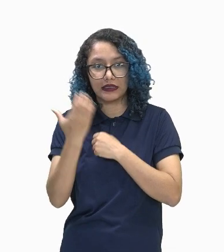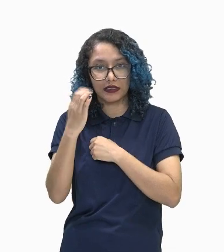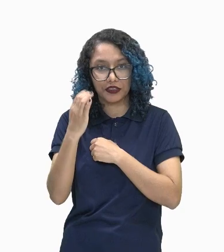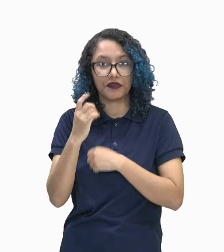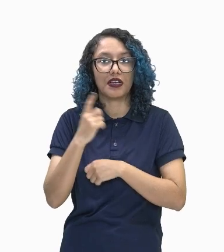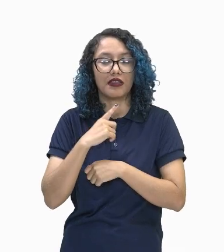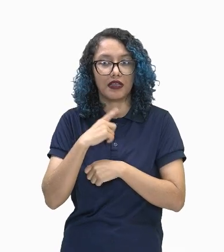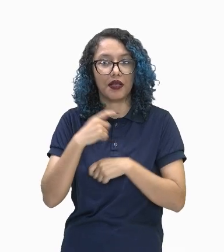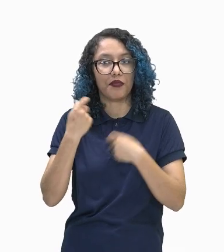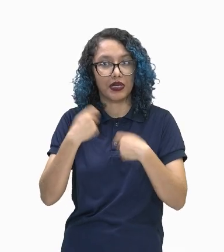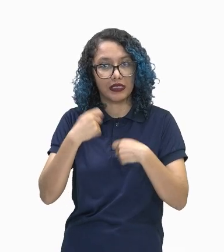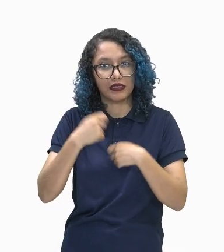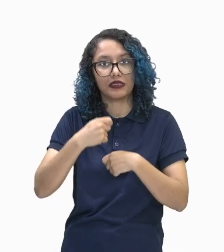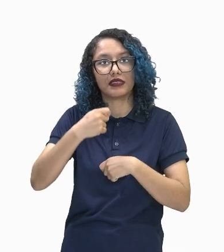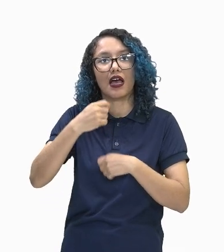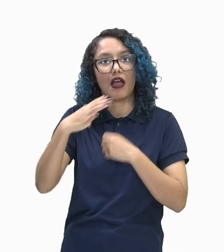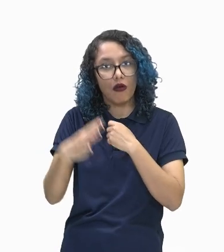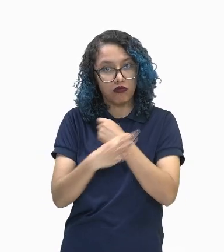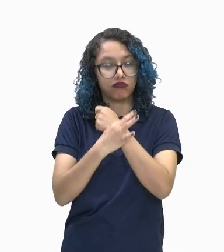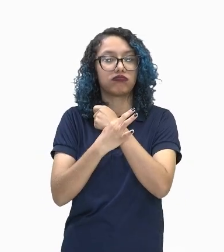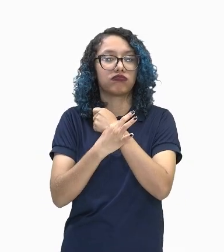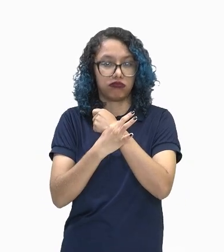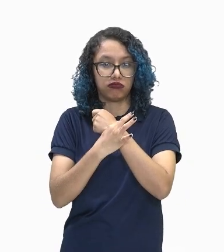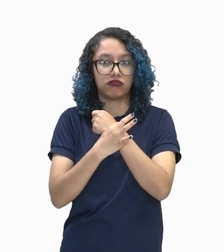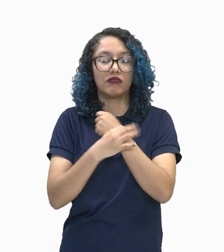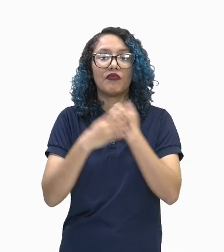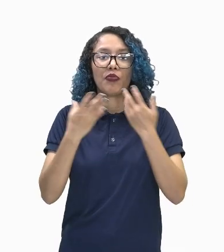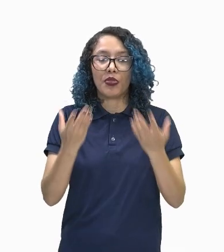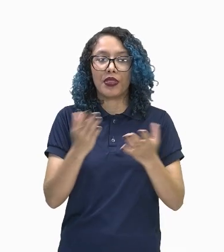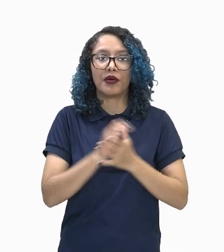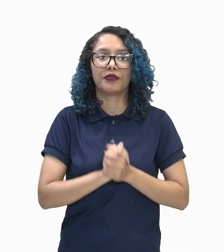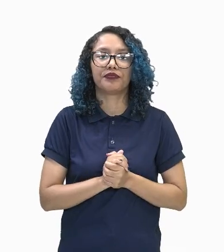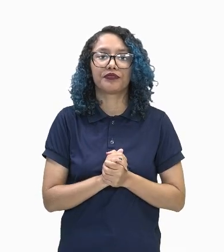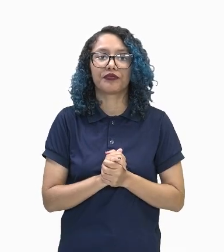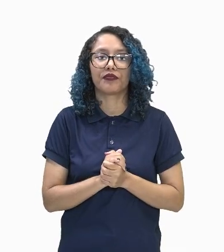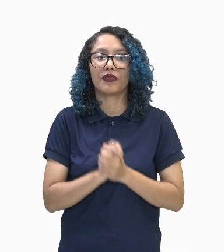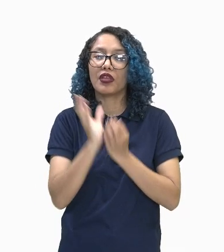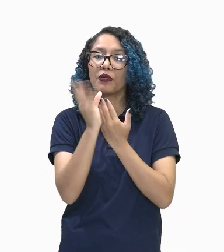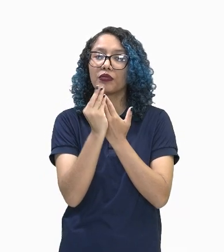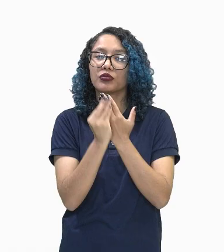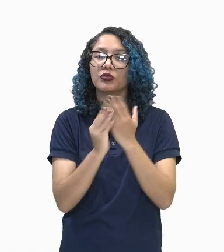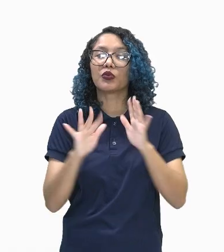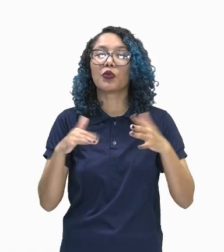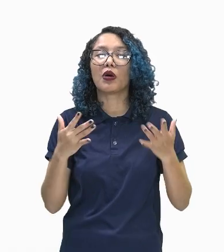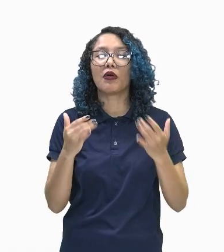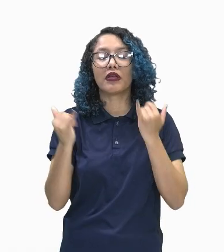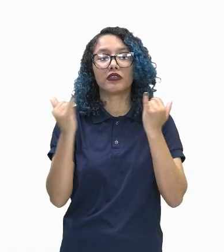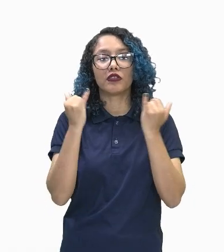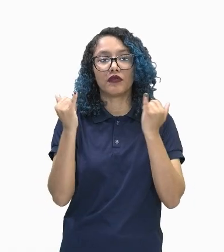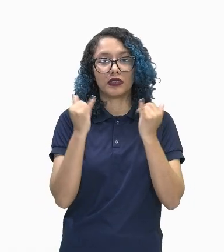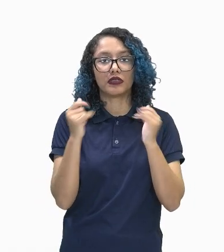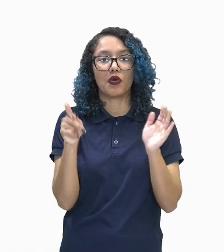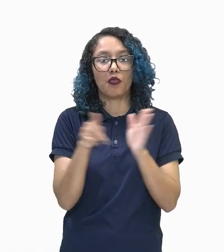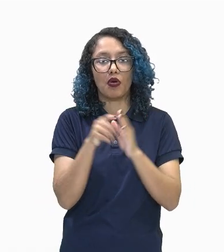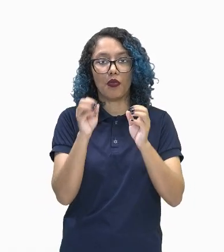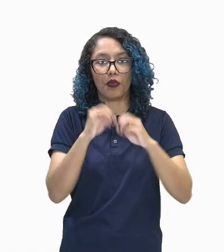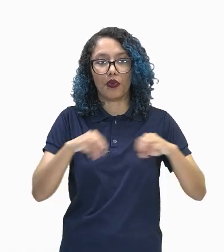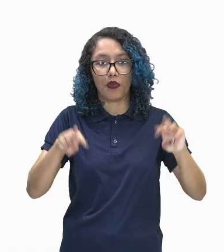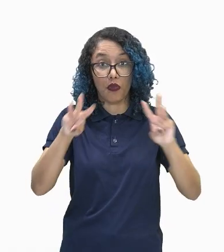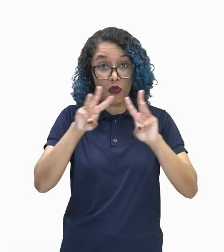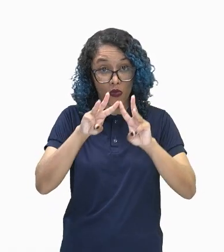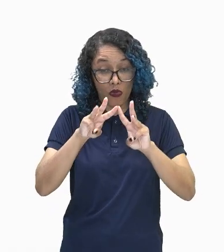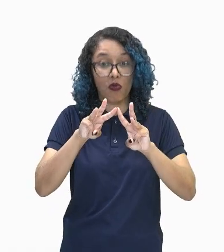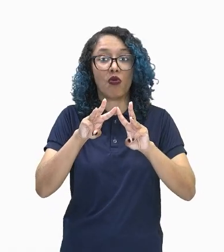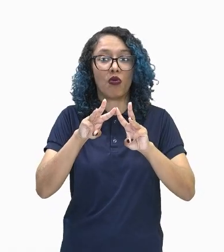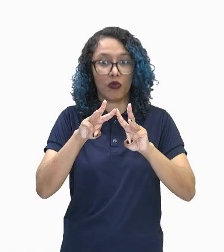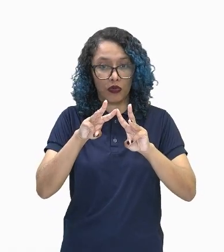de pesquisa do texto que nós acabamos de ver são dados e informações da ONU